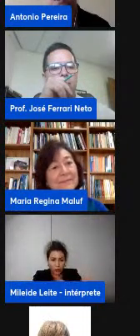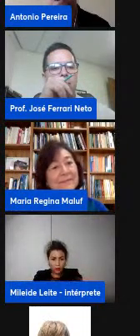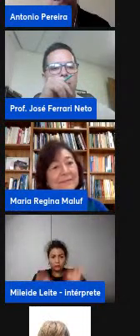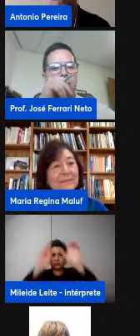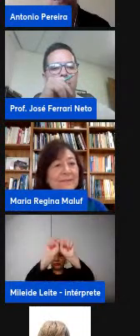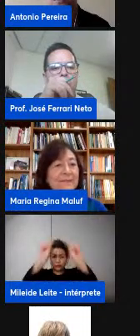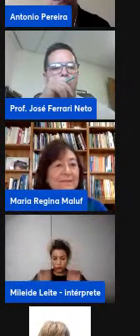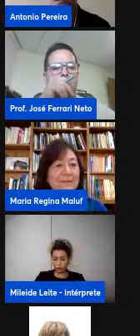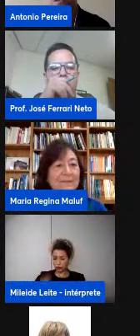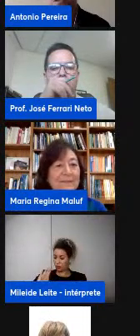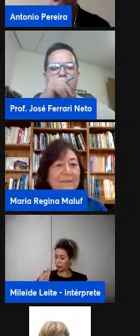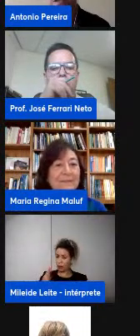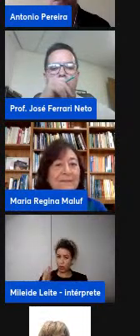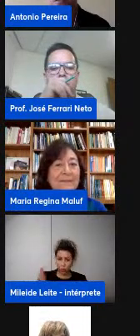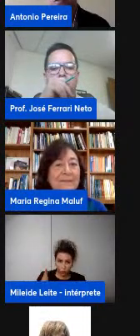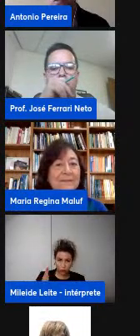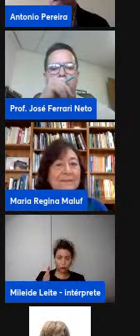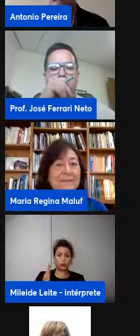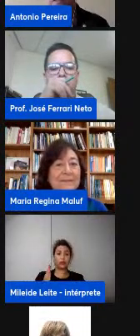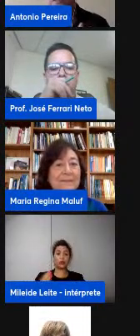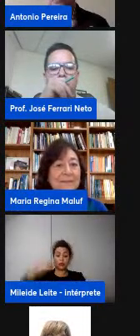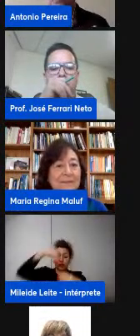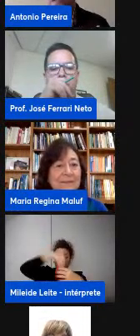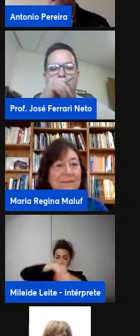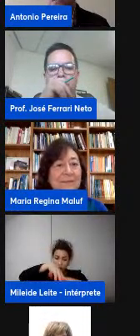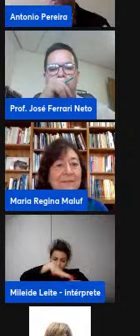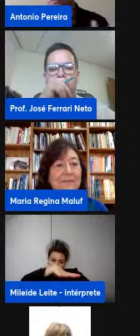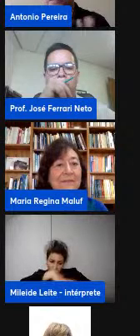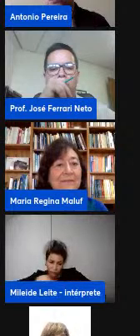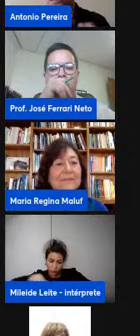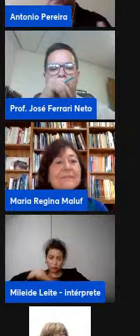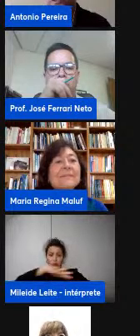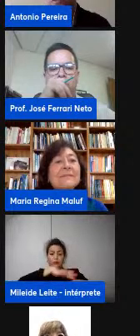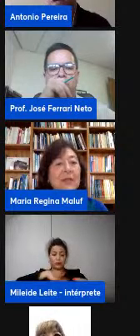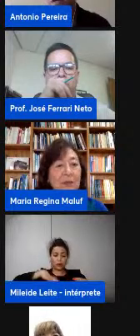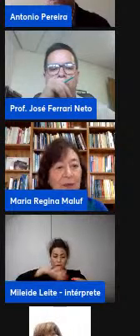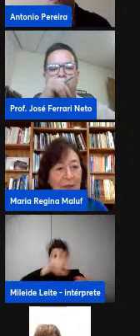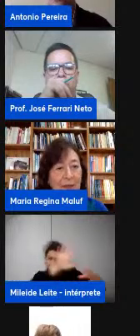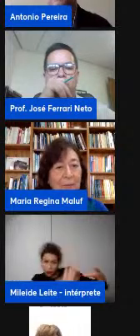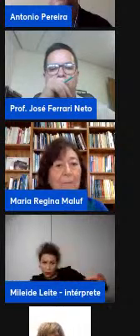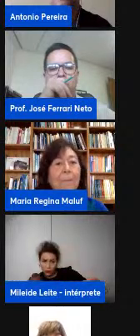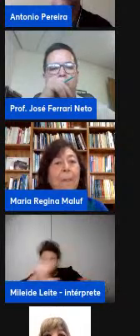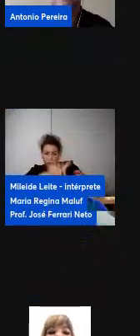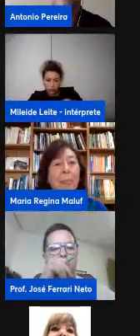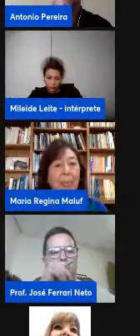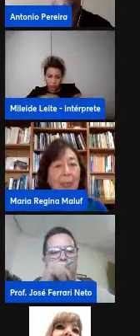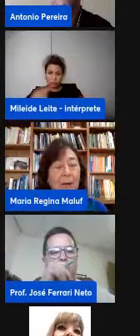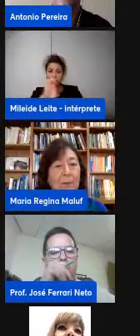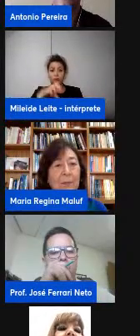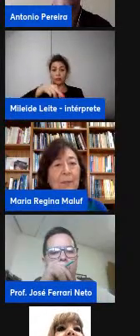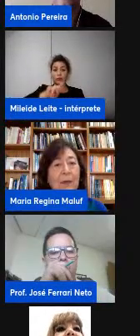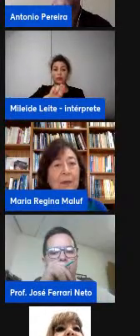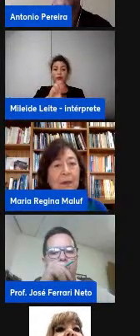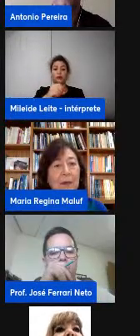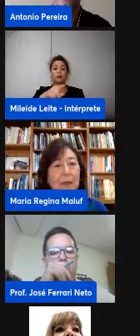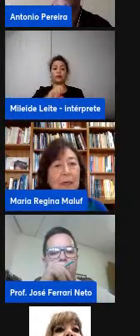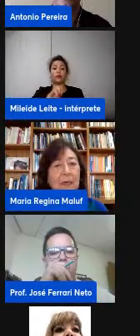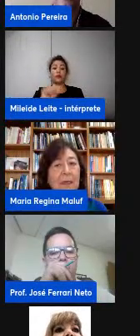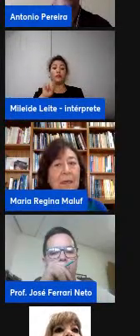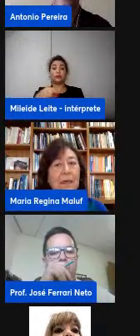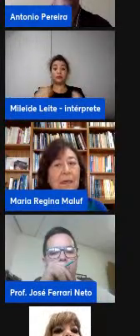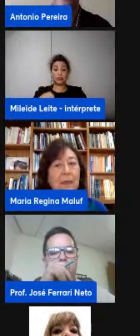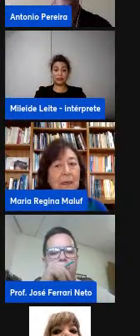sistemas biológicos dentro de um panorama de aumento de entropia, você precisa gastar